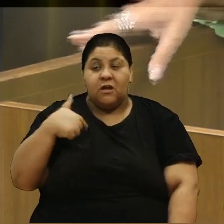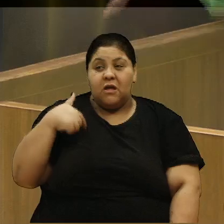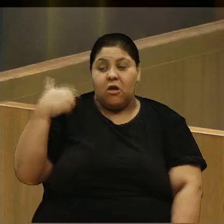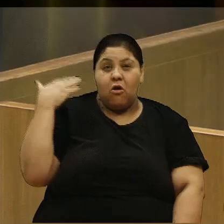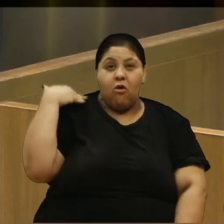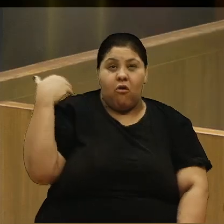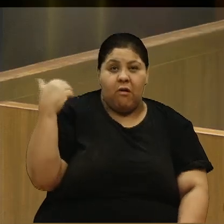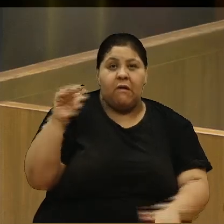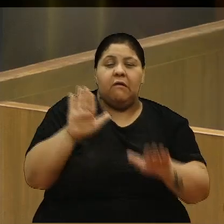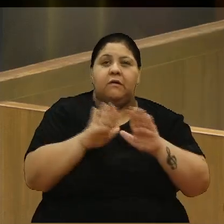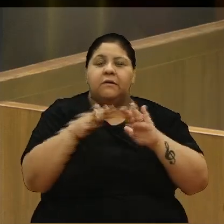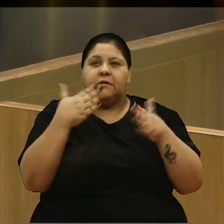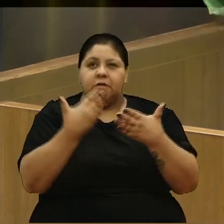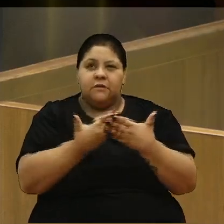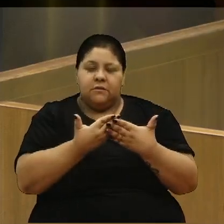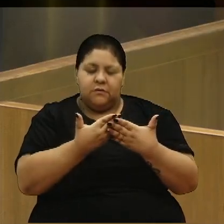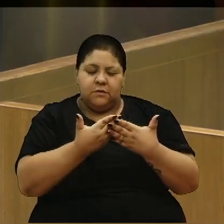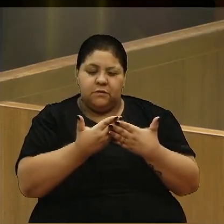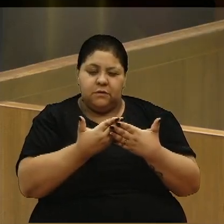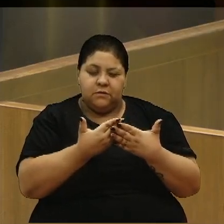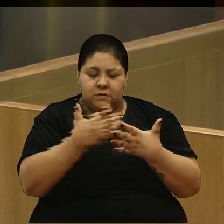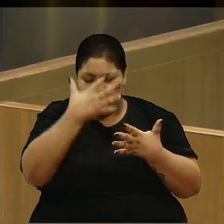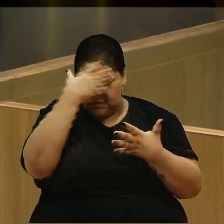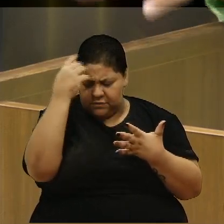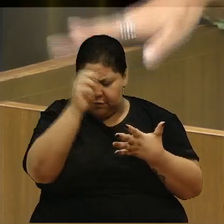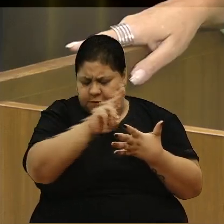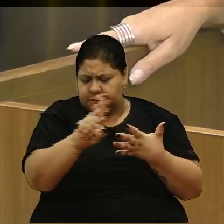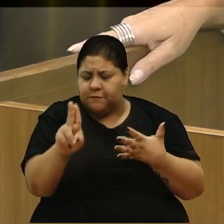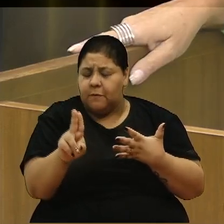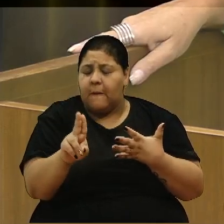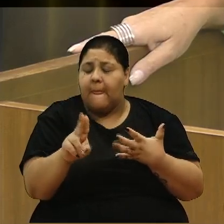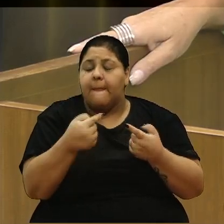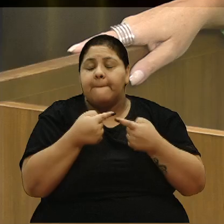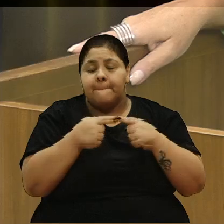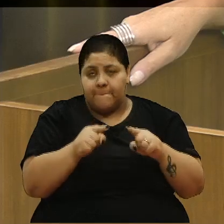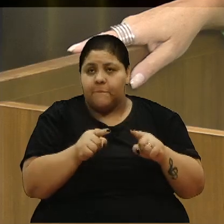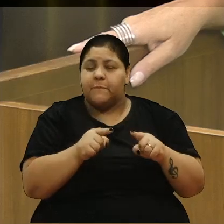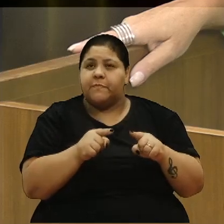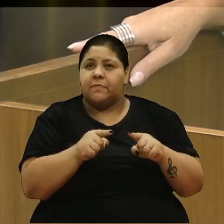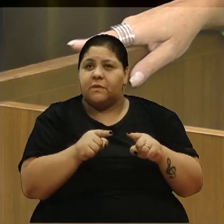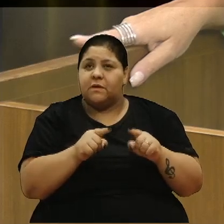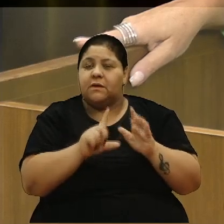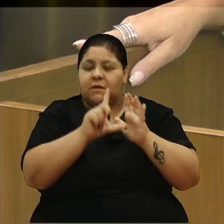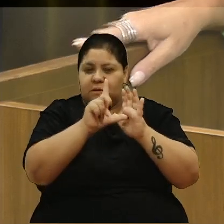também pela escola, agora até esqueci o nome, mas daqui a